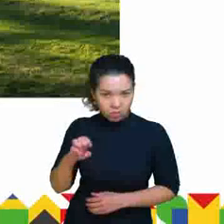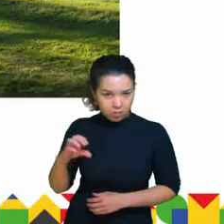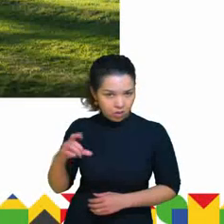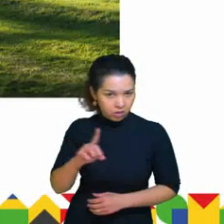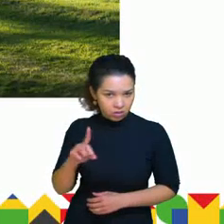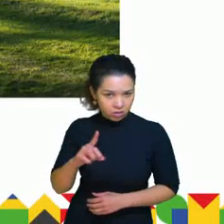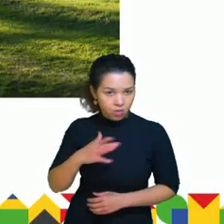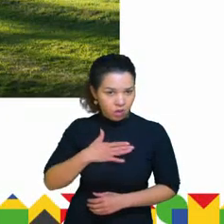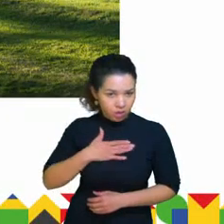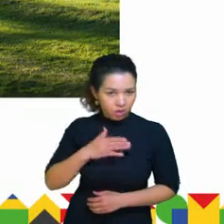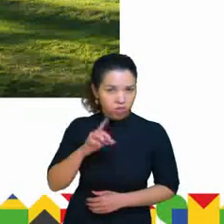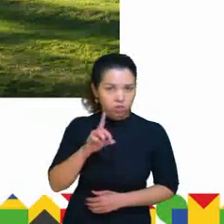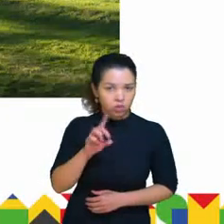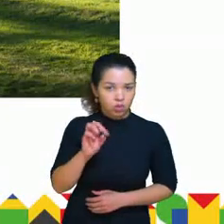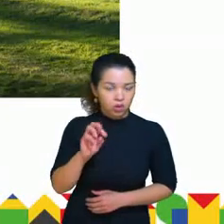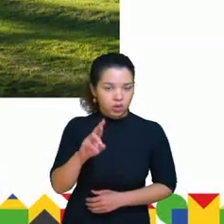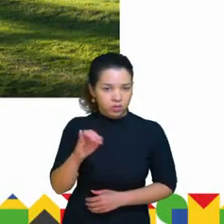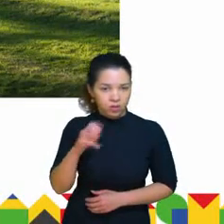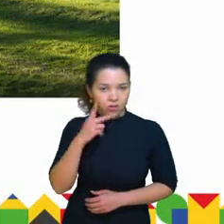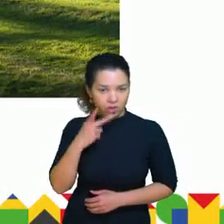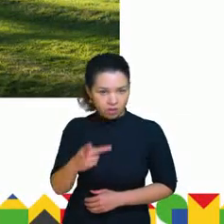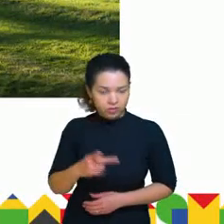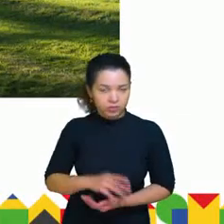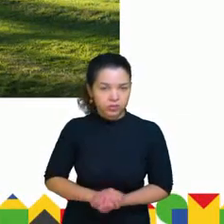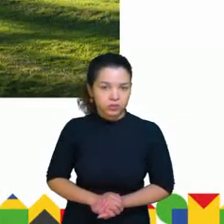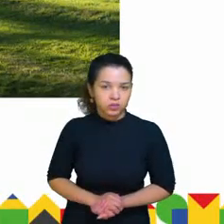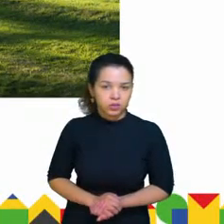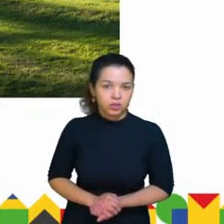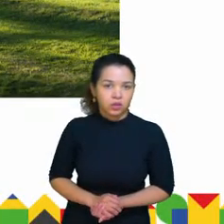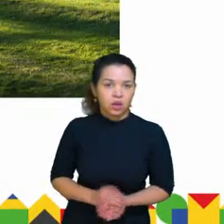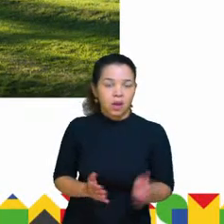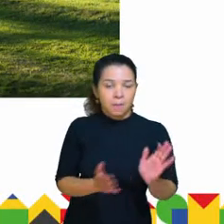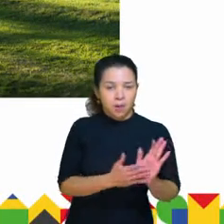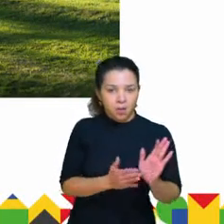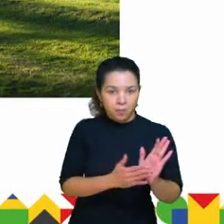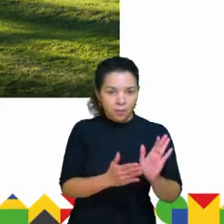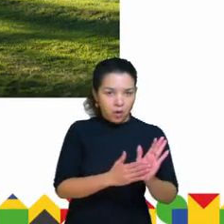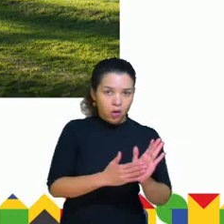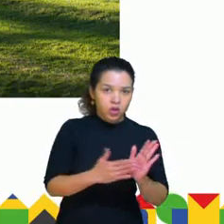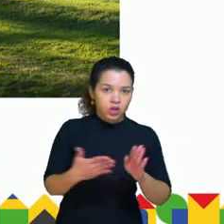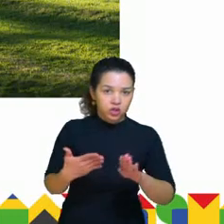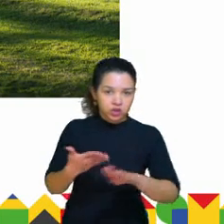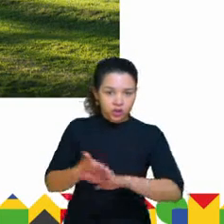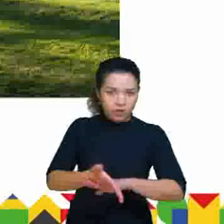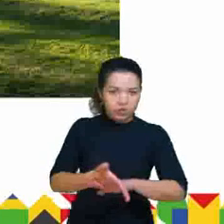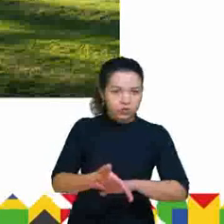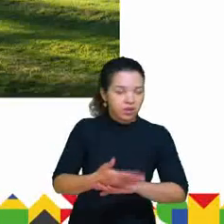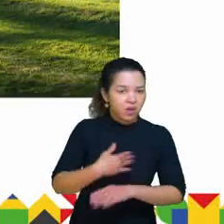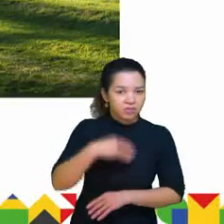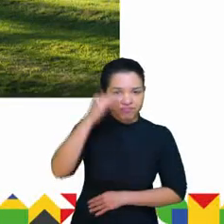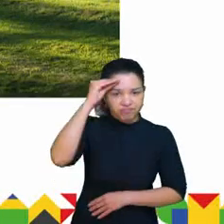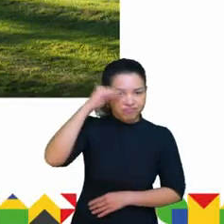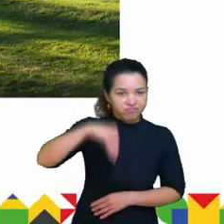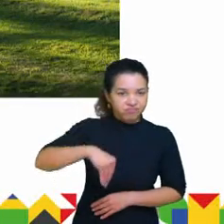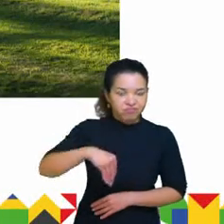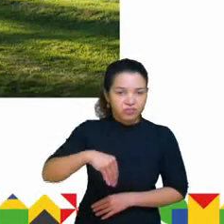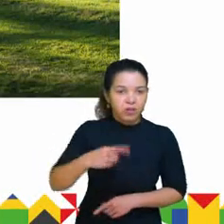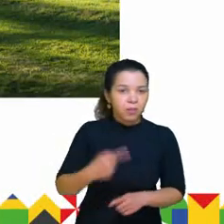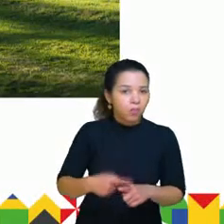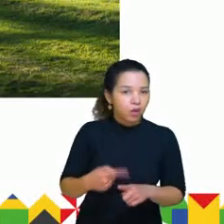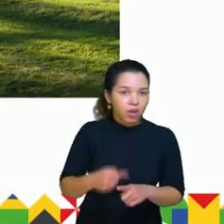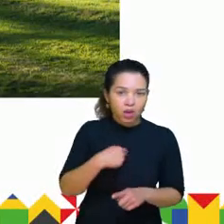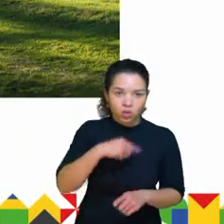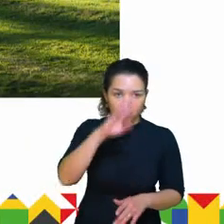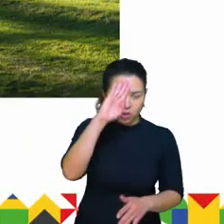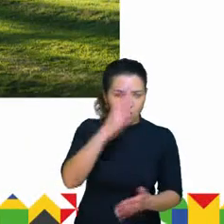eu leio uma ação de Formação que diz assim ó uma proposta de intervenção eu já desisto porque eu não acredito